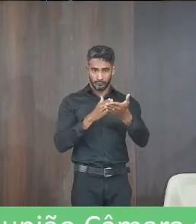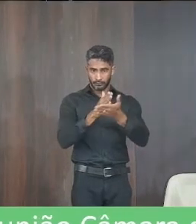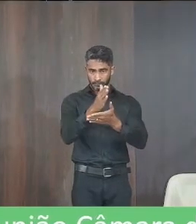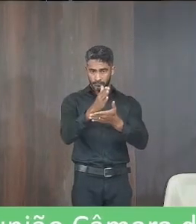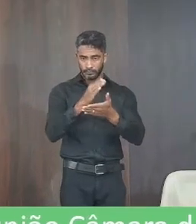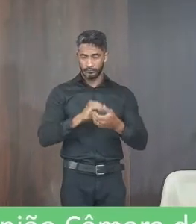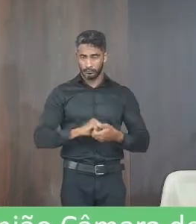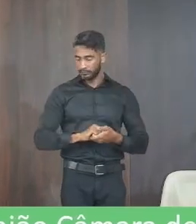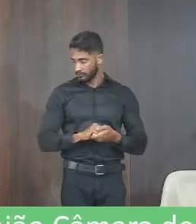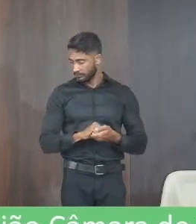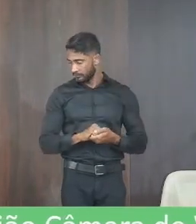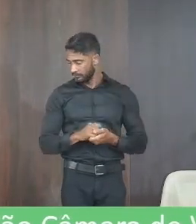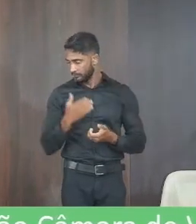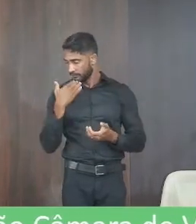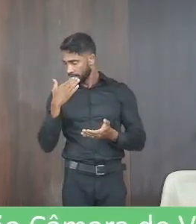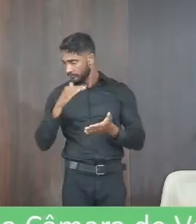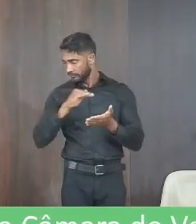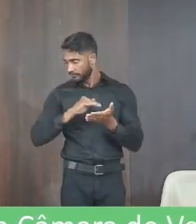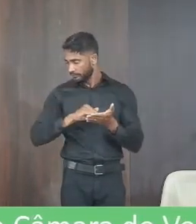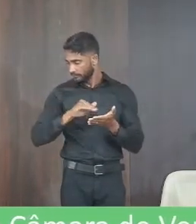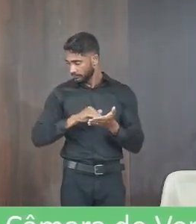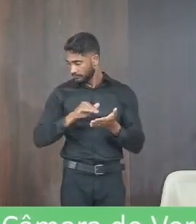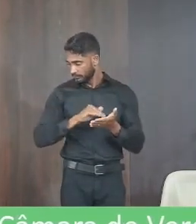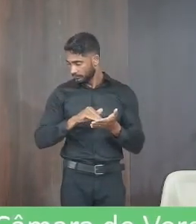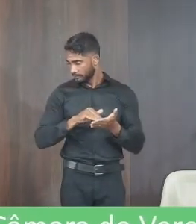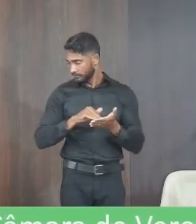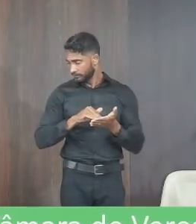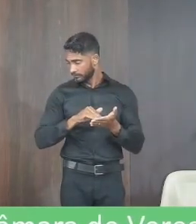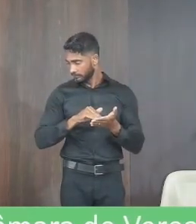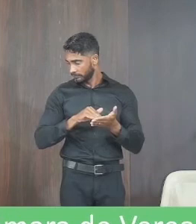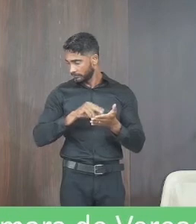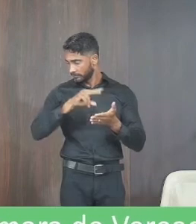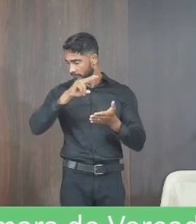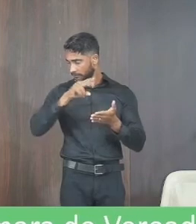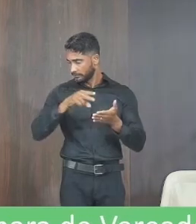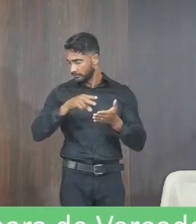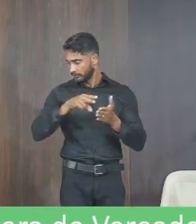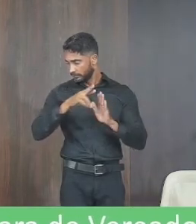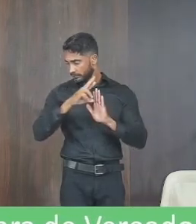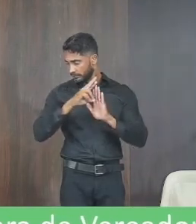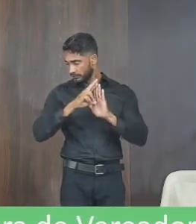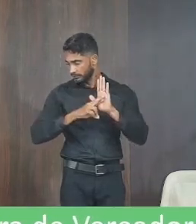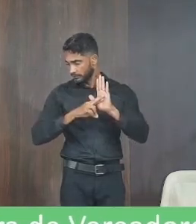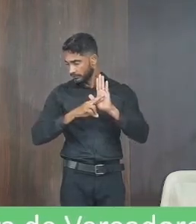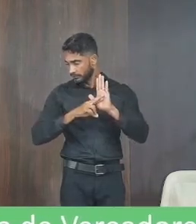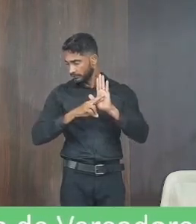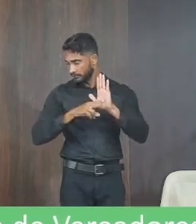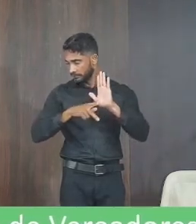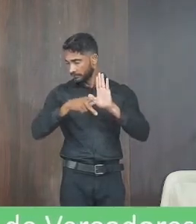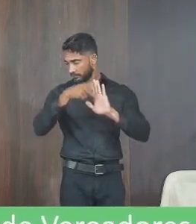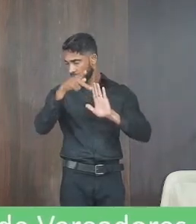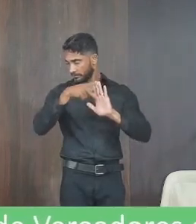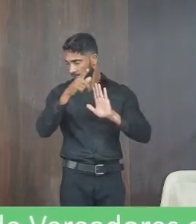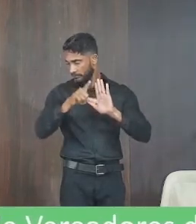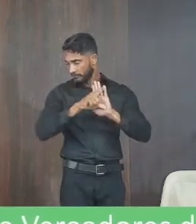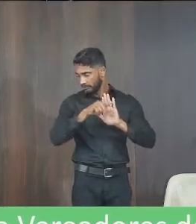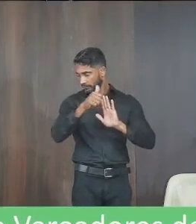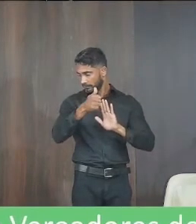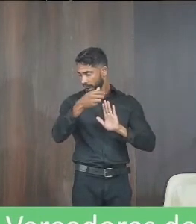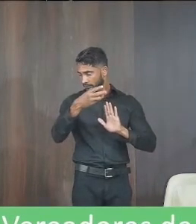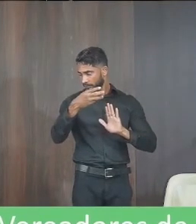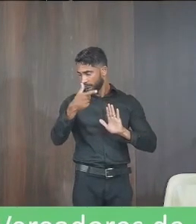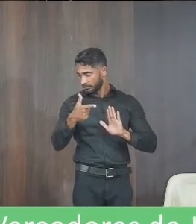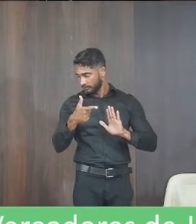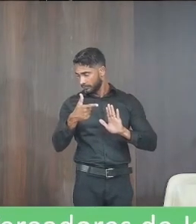aprovado solicito ao senhor secretário que seja realizada a leitura da redação final do projeto de lei 132-2022